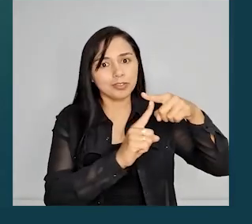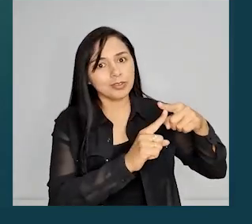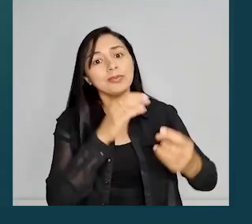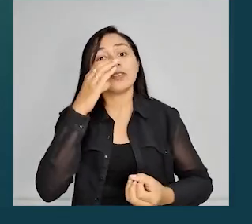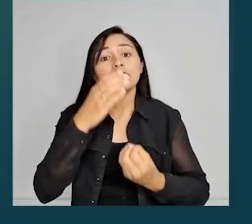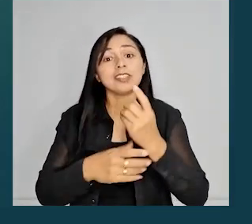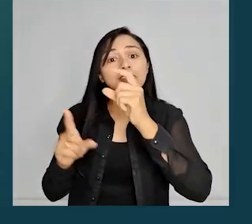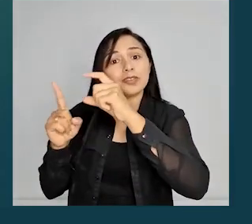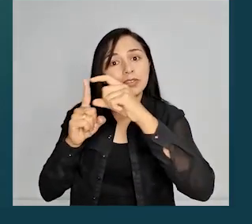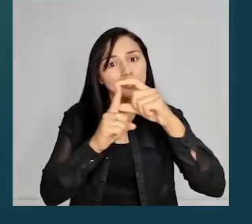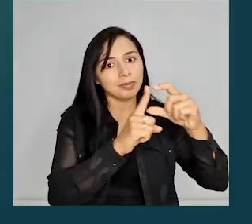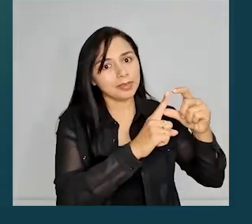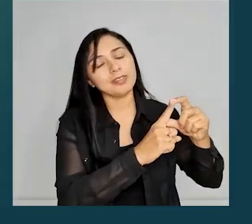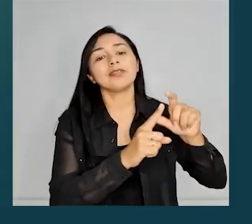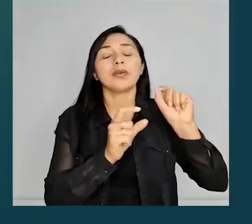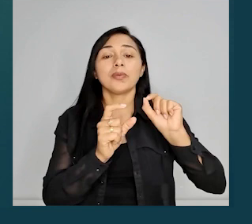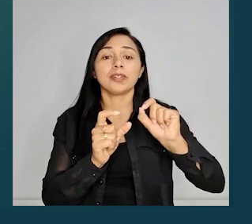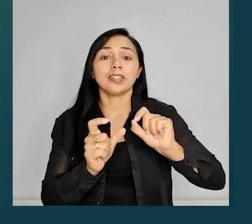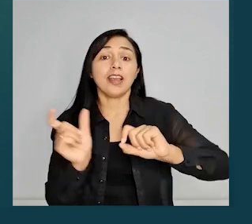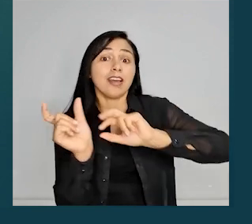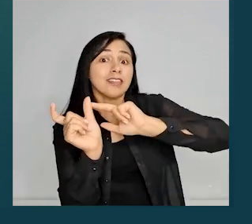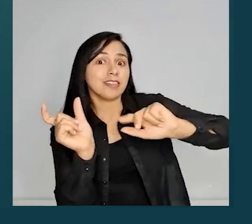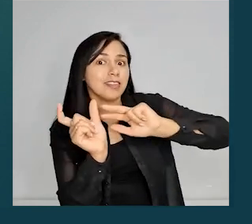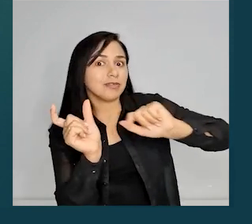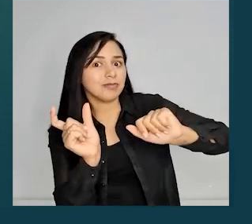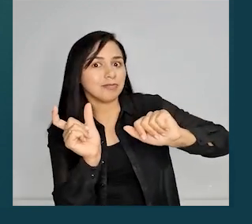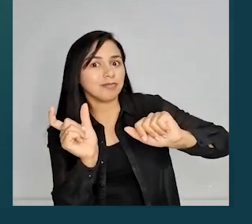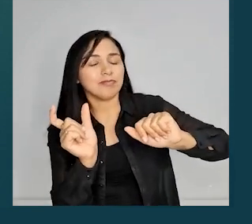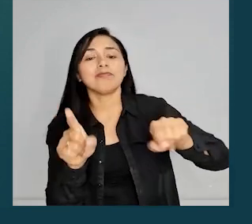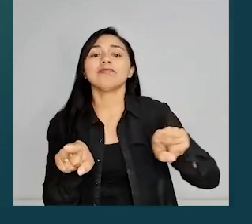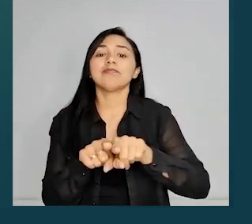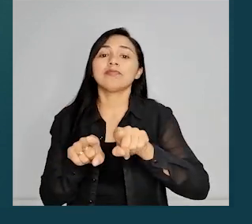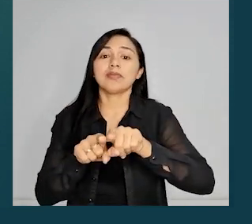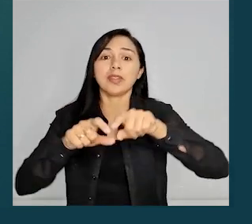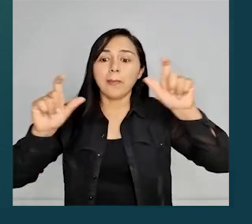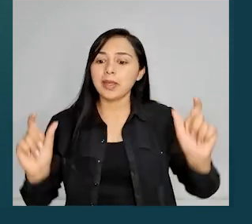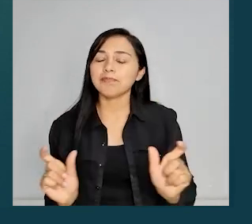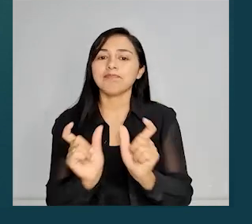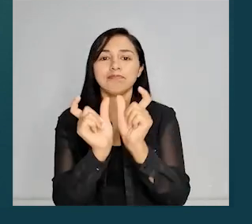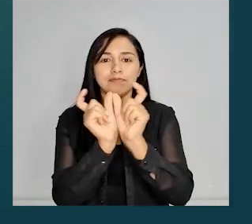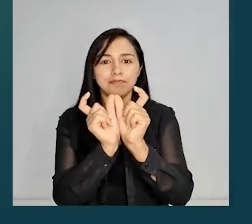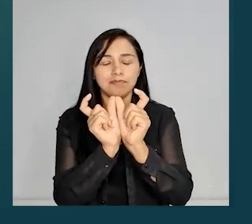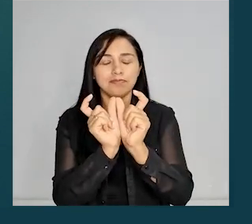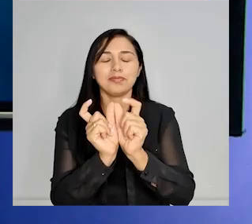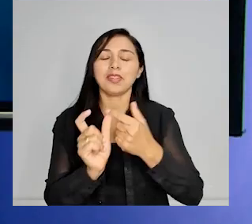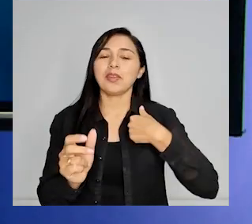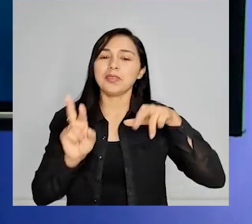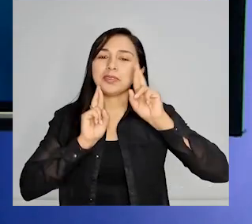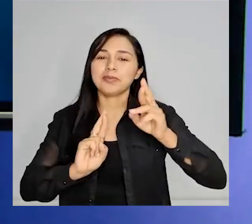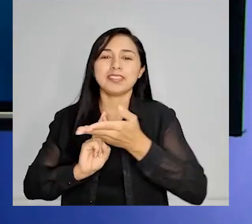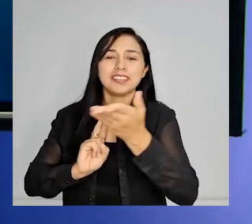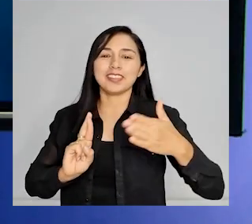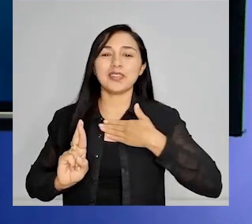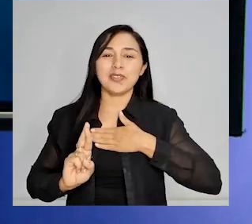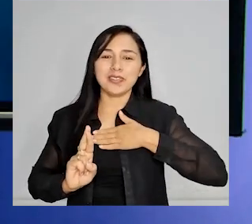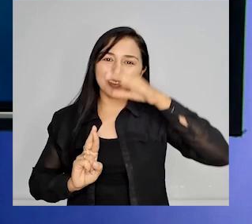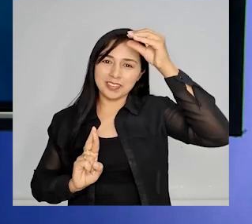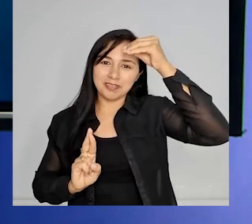de formação de palavras, que são eles derivação e composição. Eu espero que vocês tenham